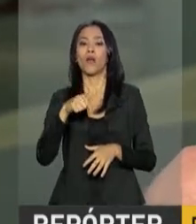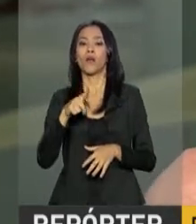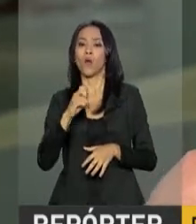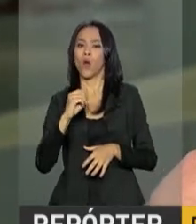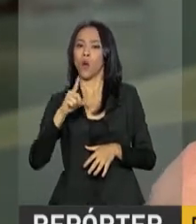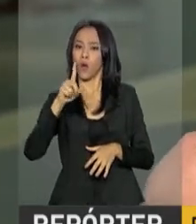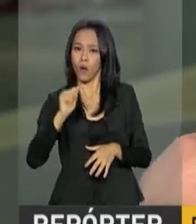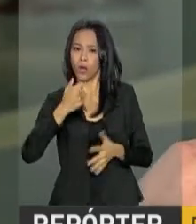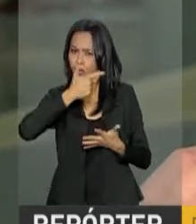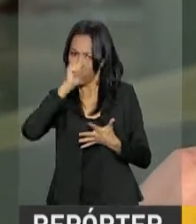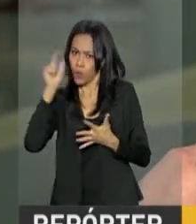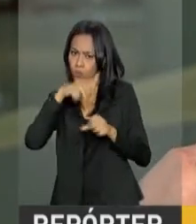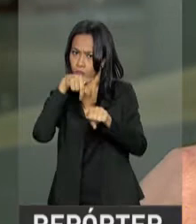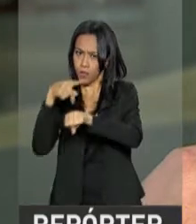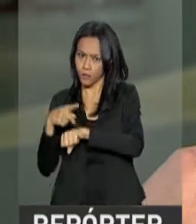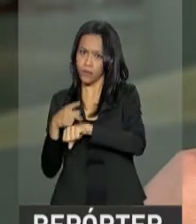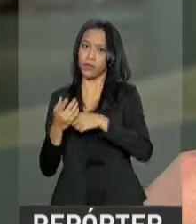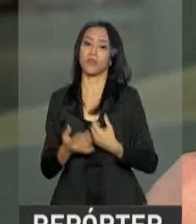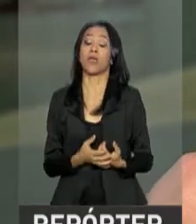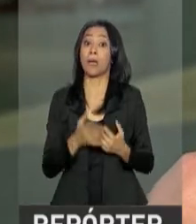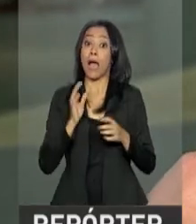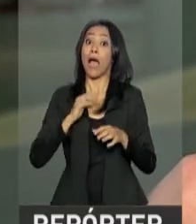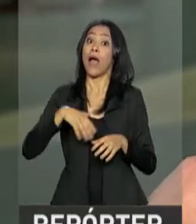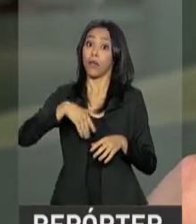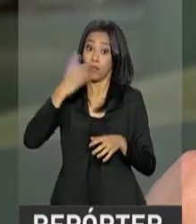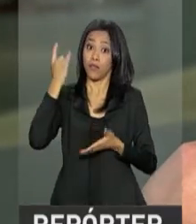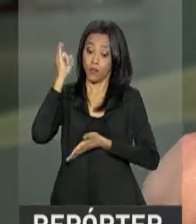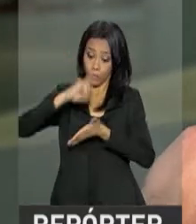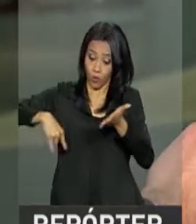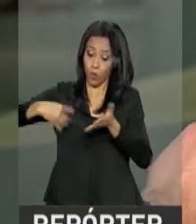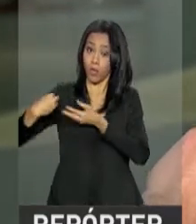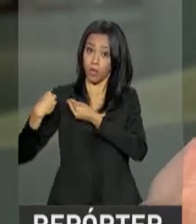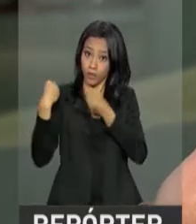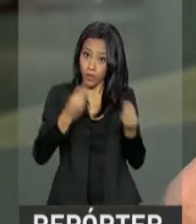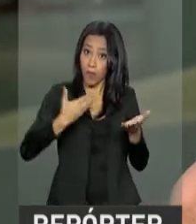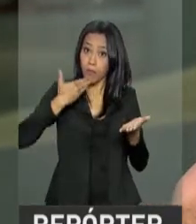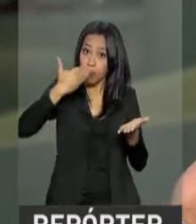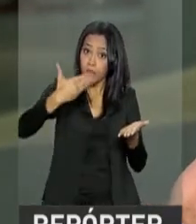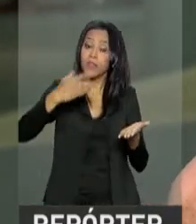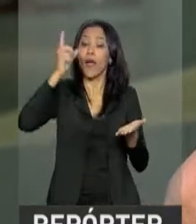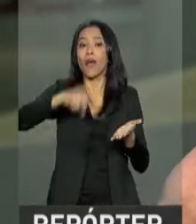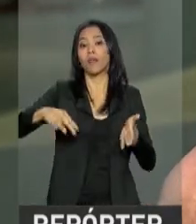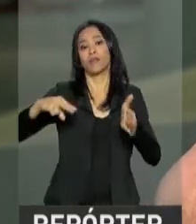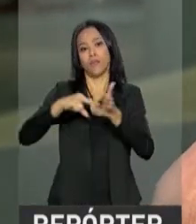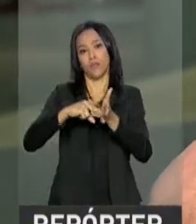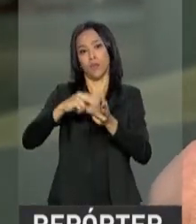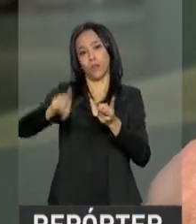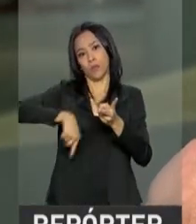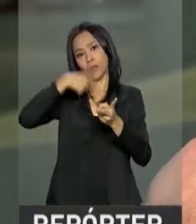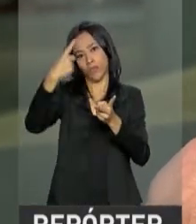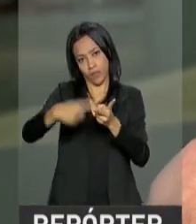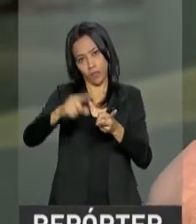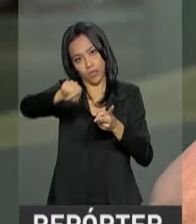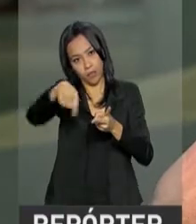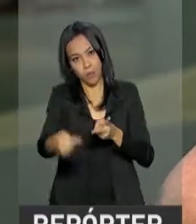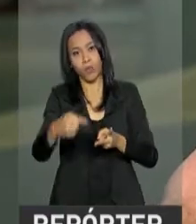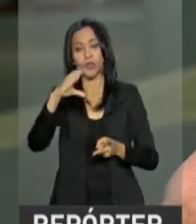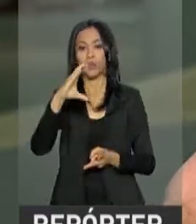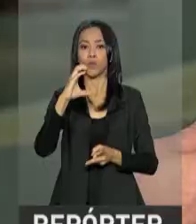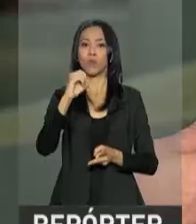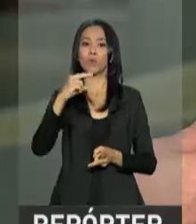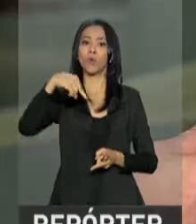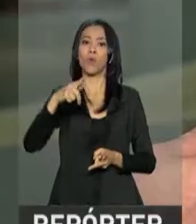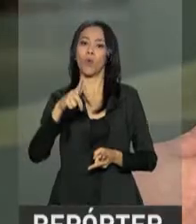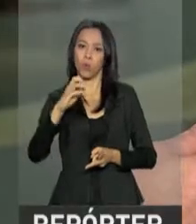nacionalidades de refugiados reconhecidos o número hoje no país é de sírios seguidos por cidadãos da república democrática do congo